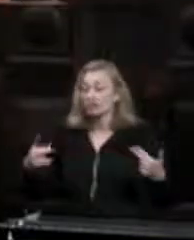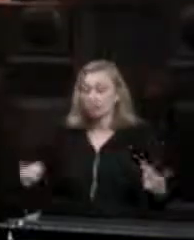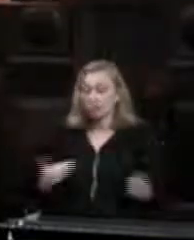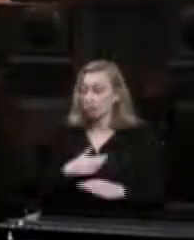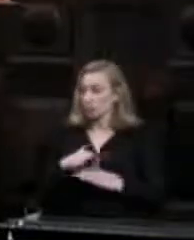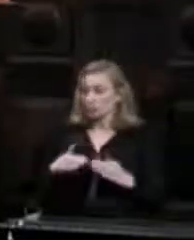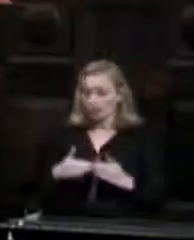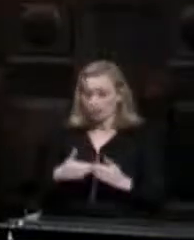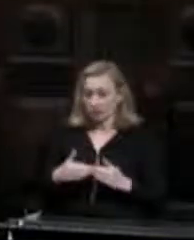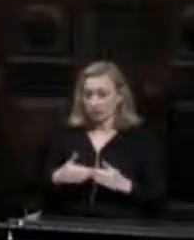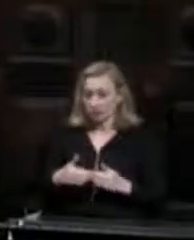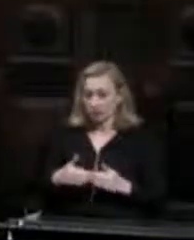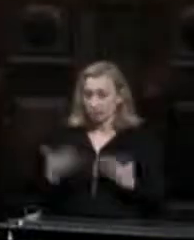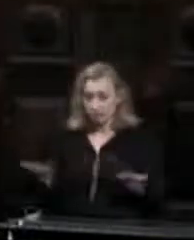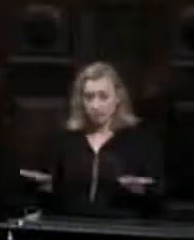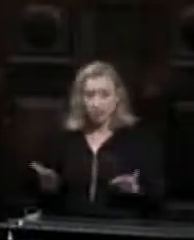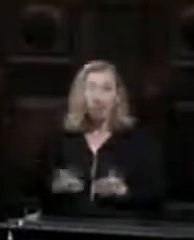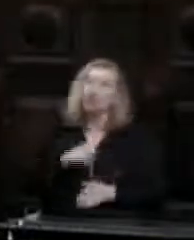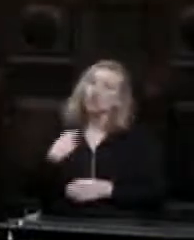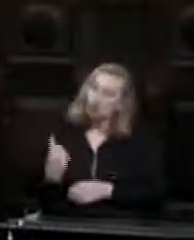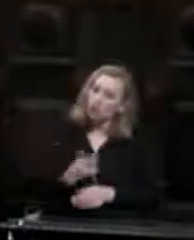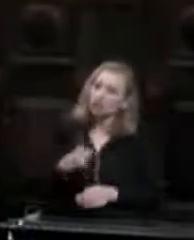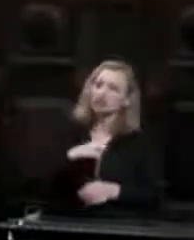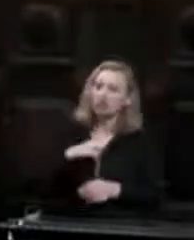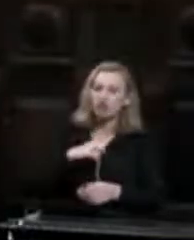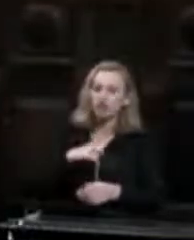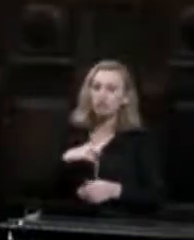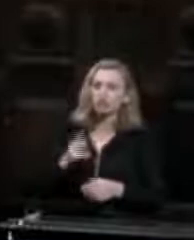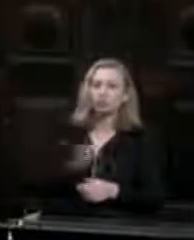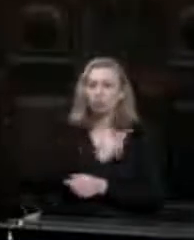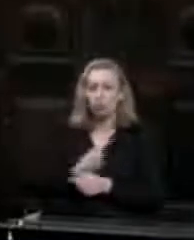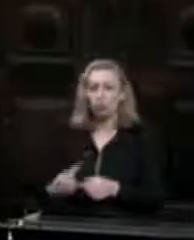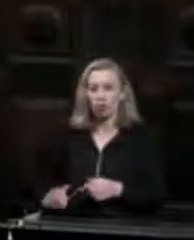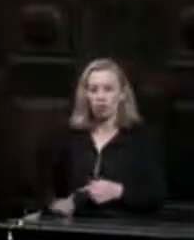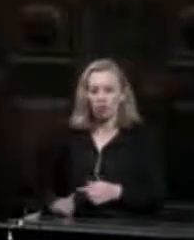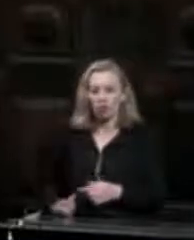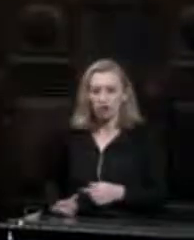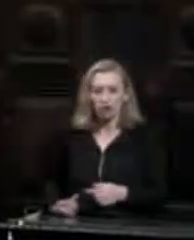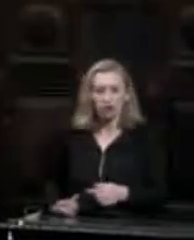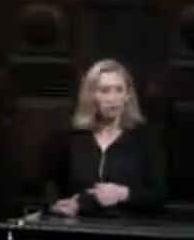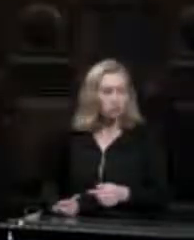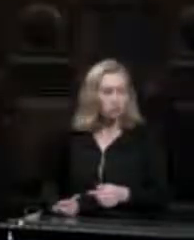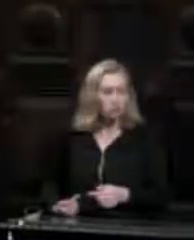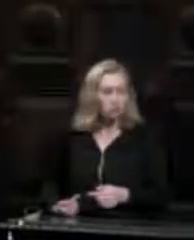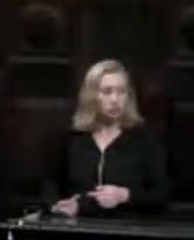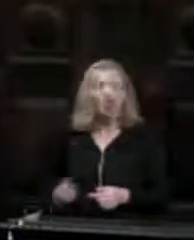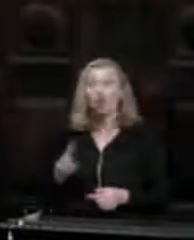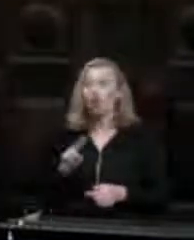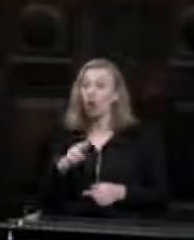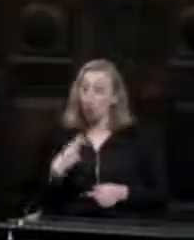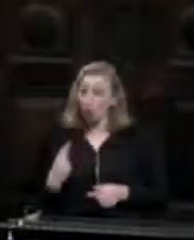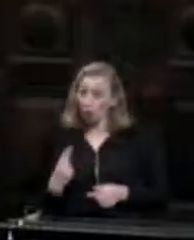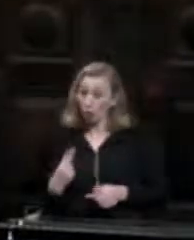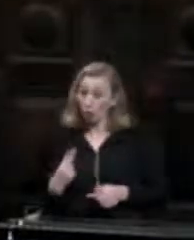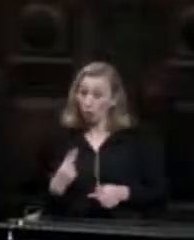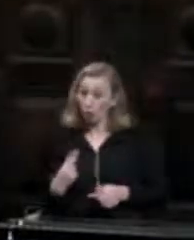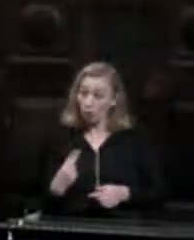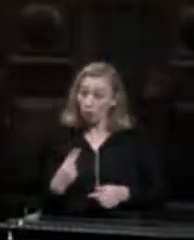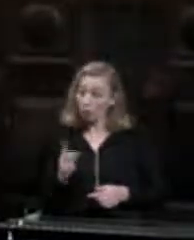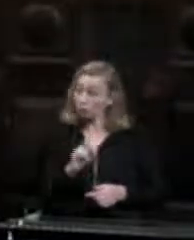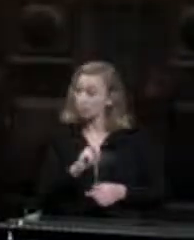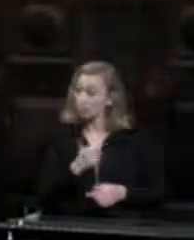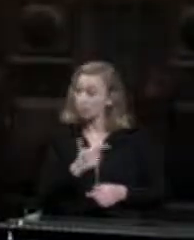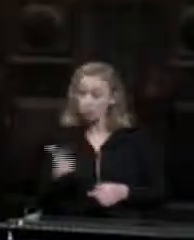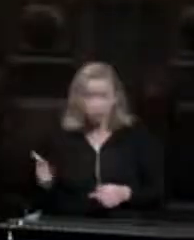naturezas. Nós temos um governo, ou desgoverno, nesse estado do Rio